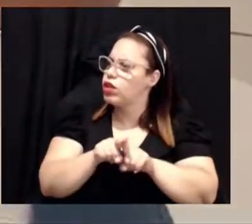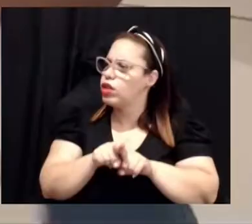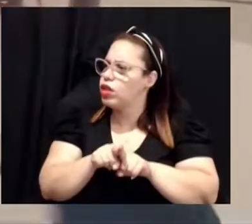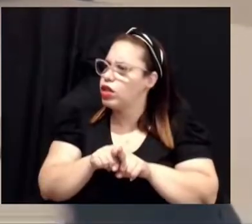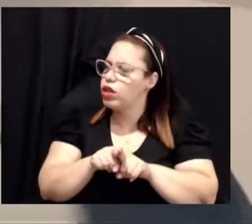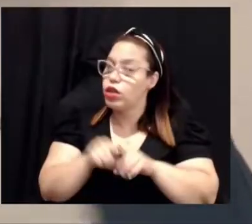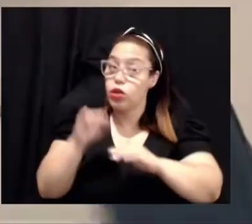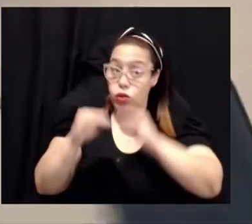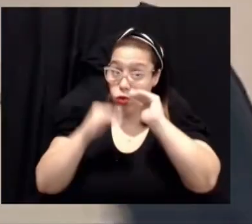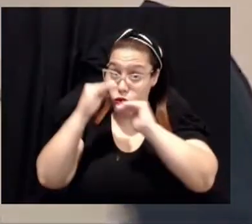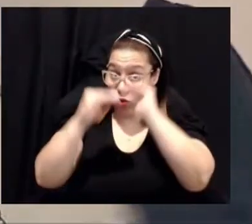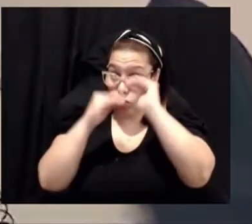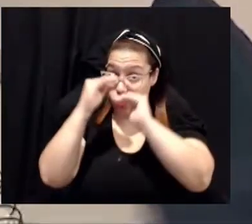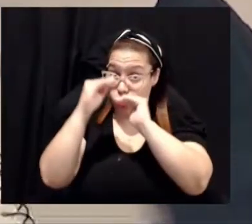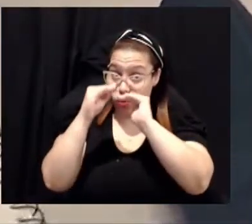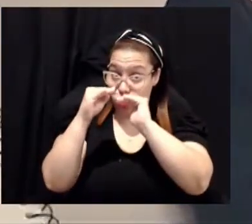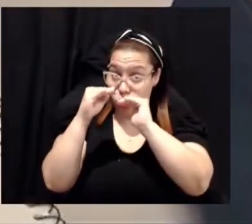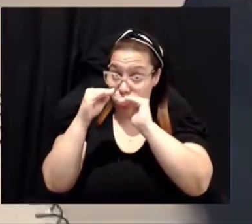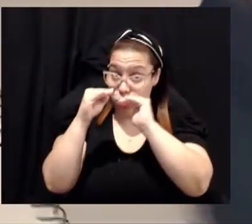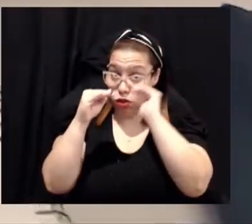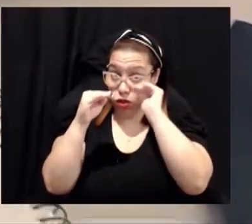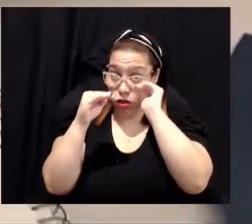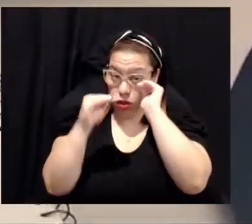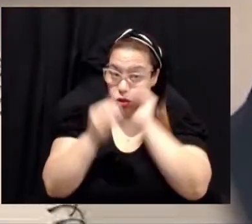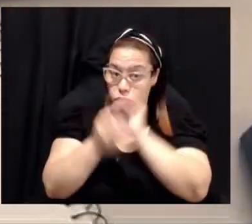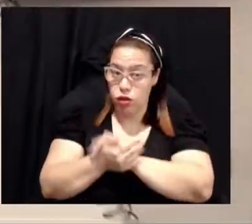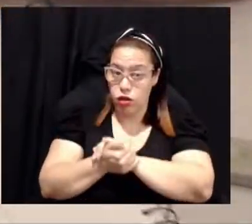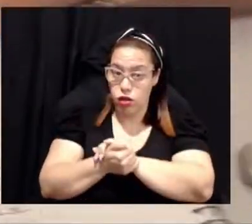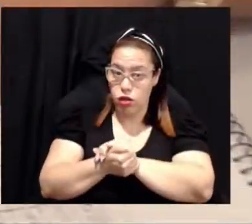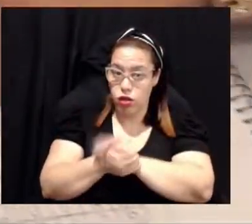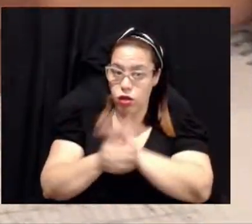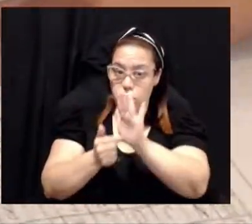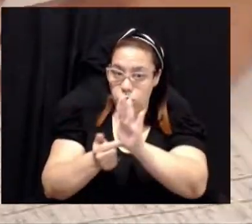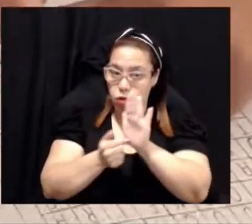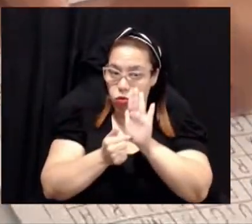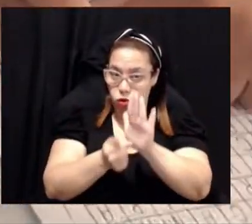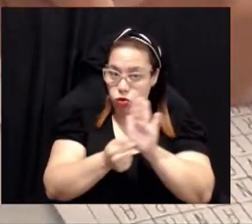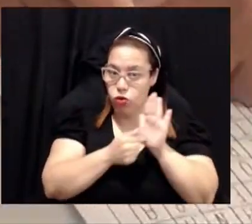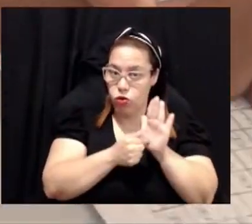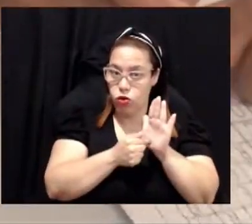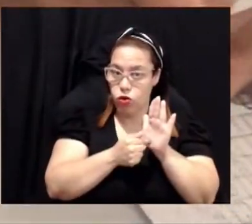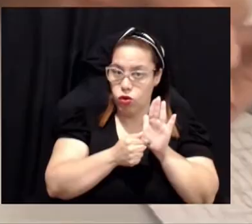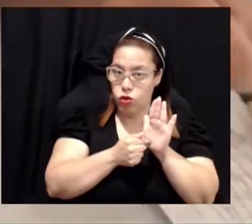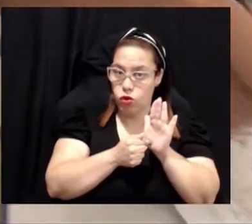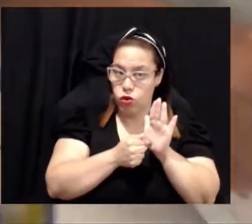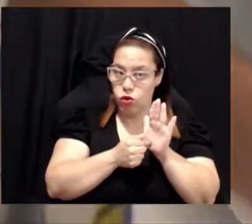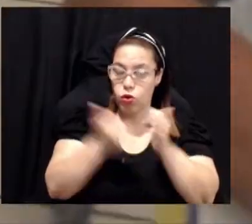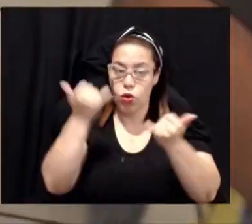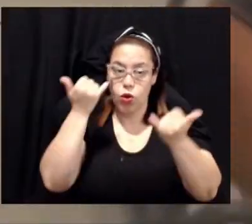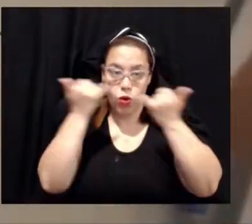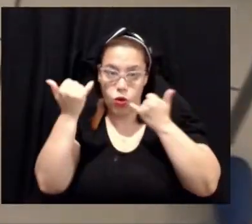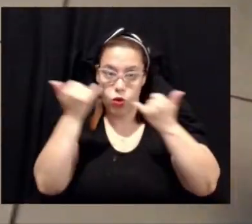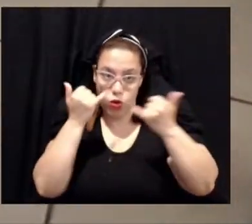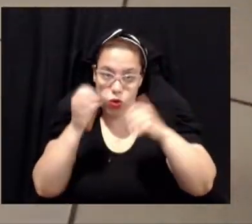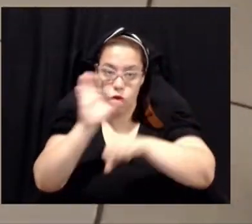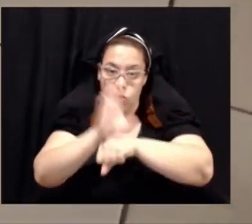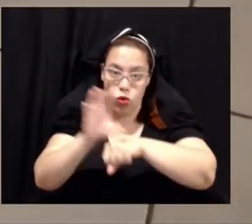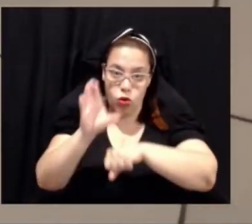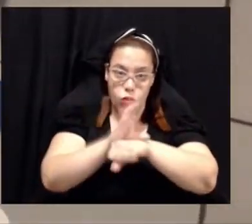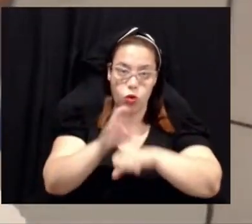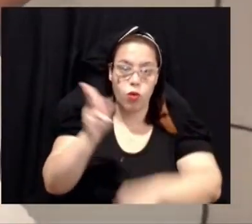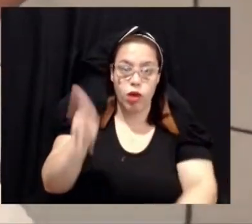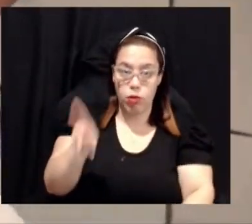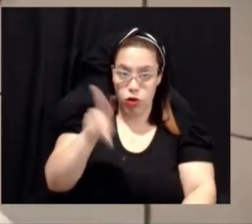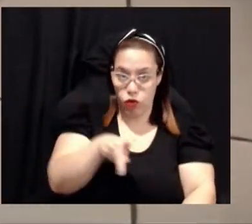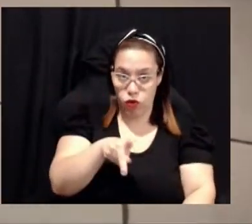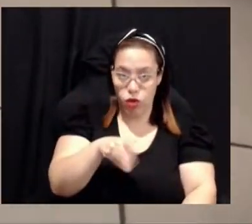aí uma situação para passar aí algumas informações, fazer um curso para professor.